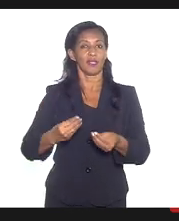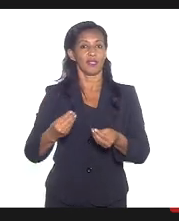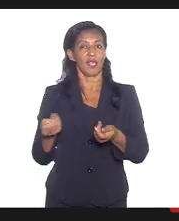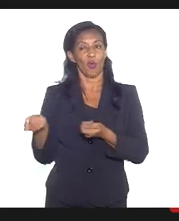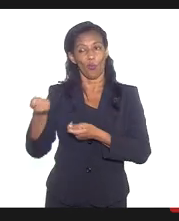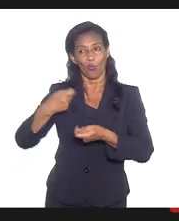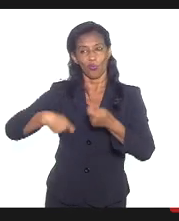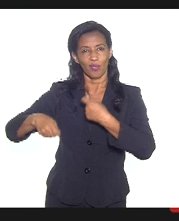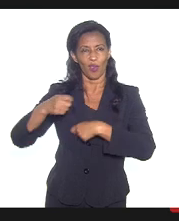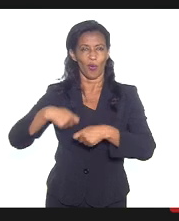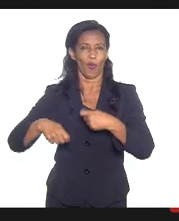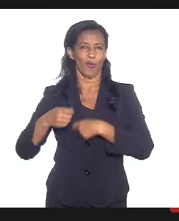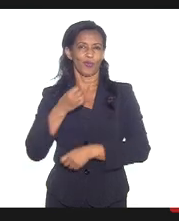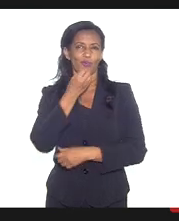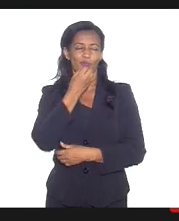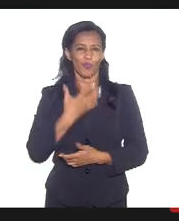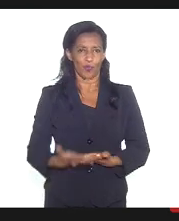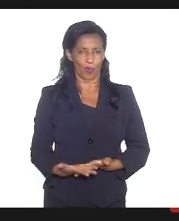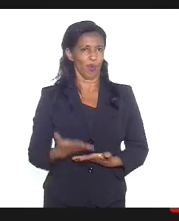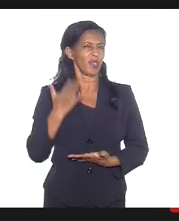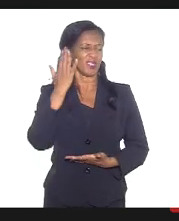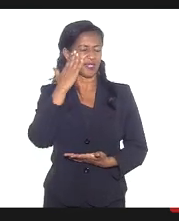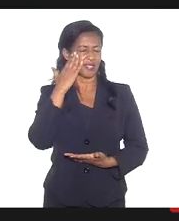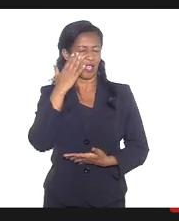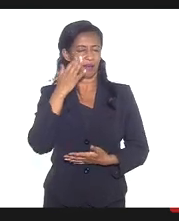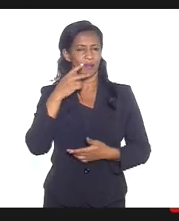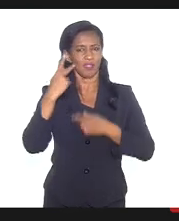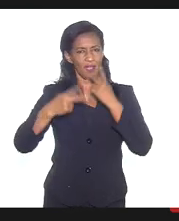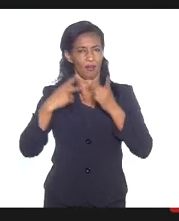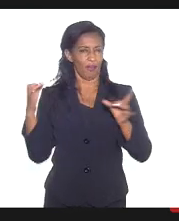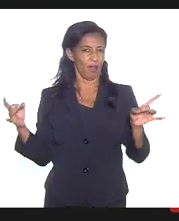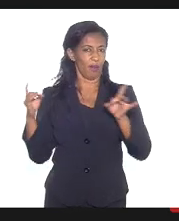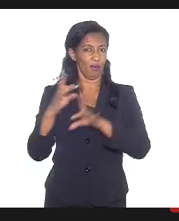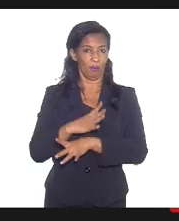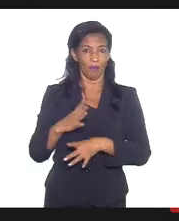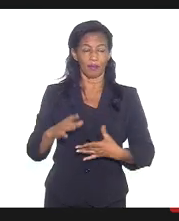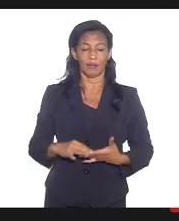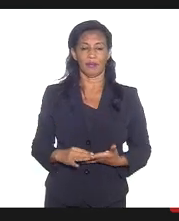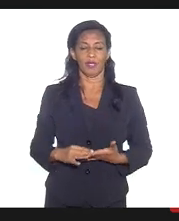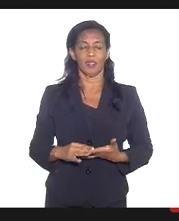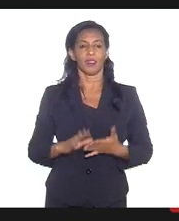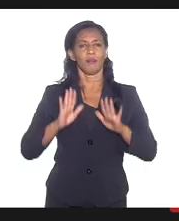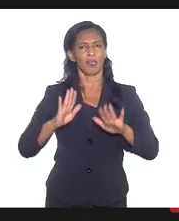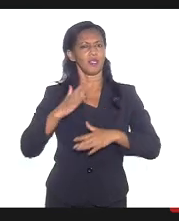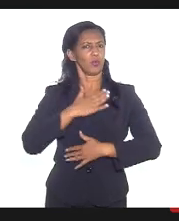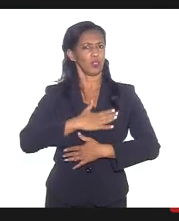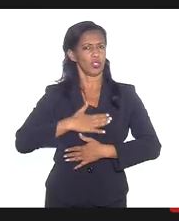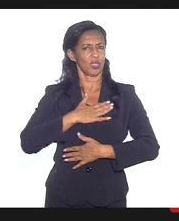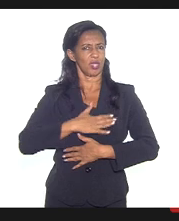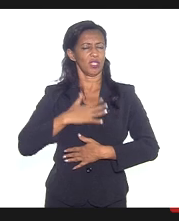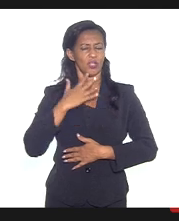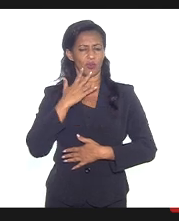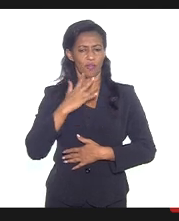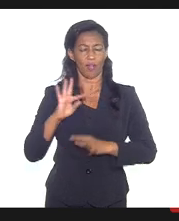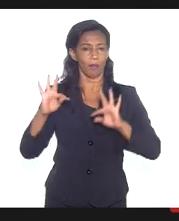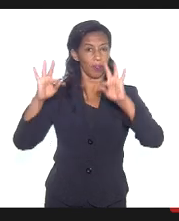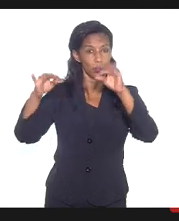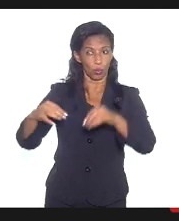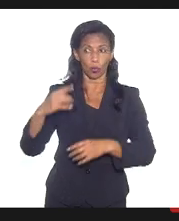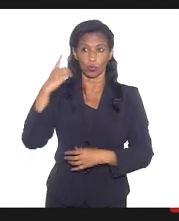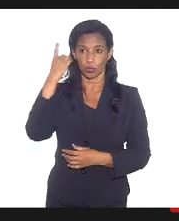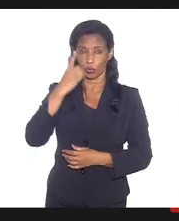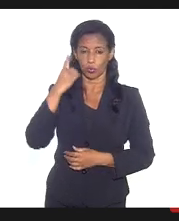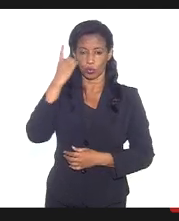negócios propícios. A gente sabe que a questão é complexa, nós não estamos sendo simplistas, mas eu gostaria de dizer assim, para todos os deputados